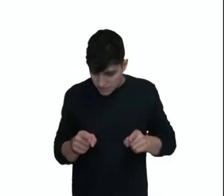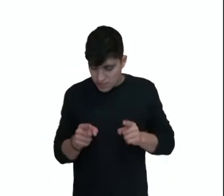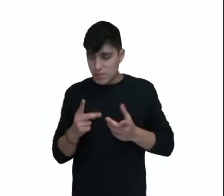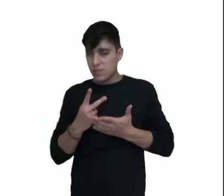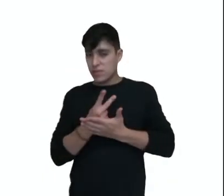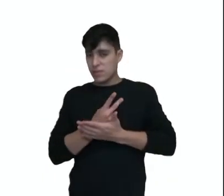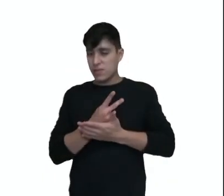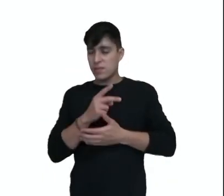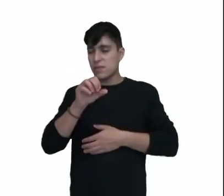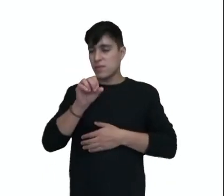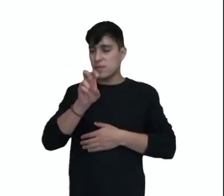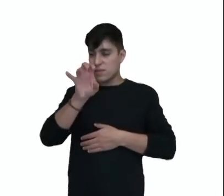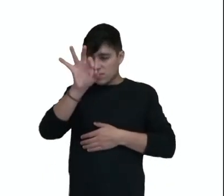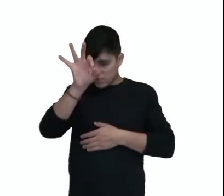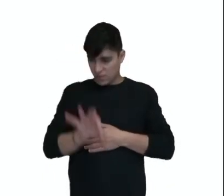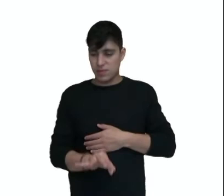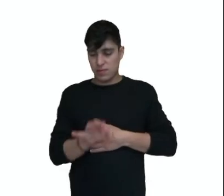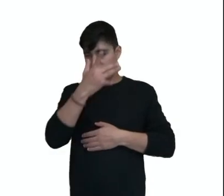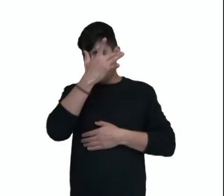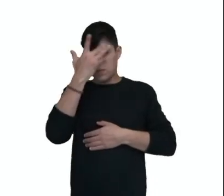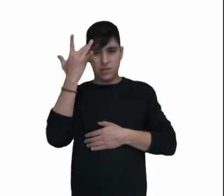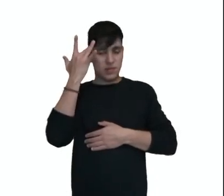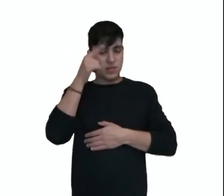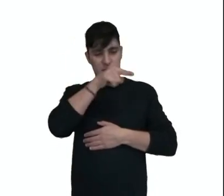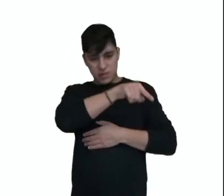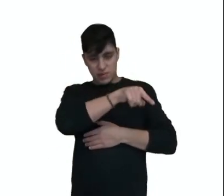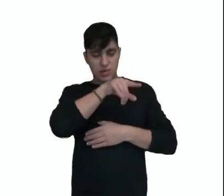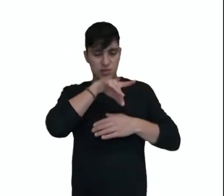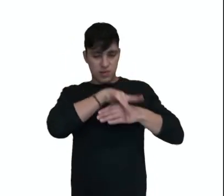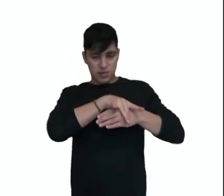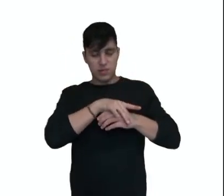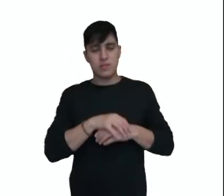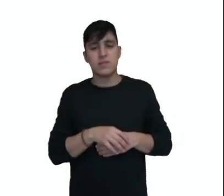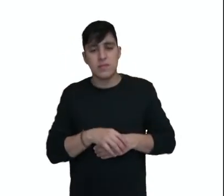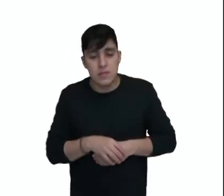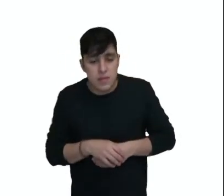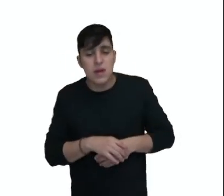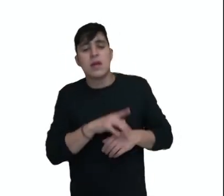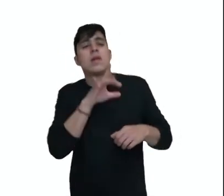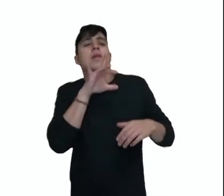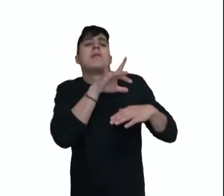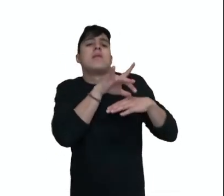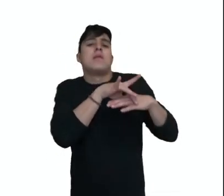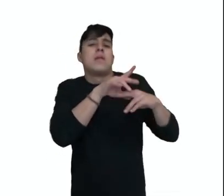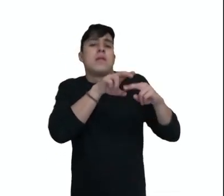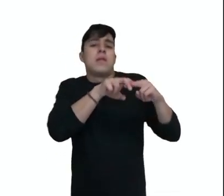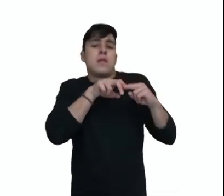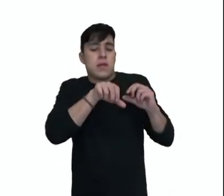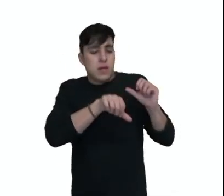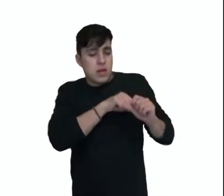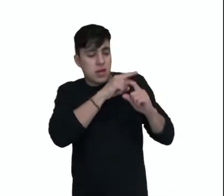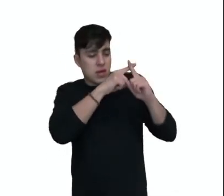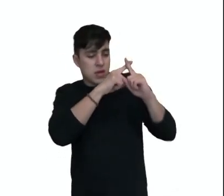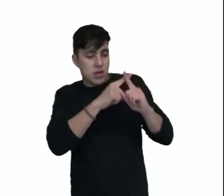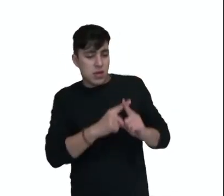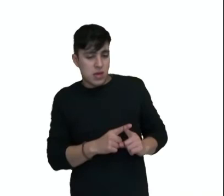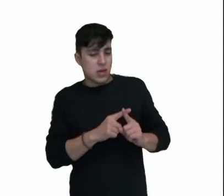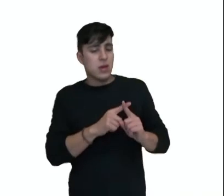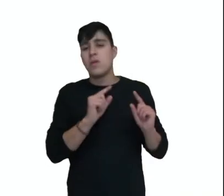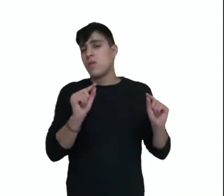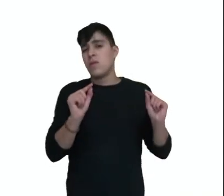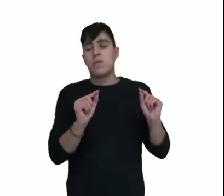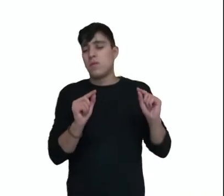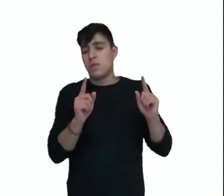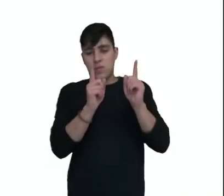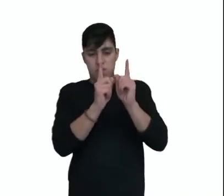em 95% dos pacientes. A doença é associada a uma alteração genética, o cromossoma